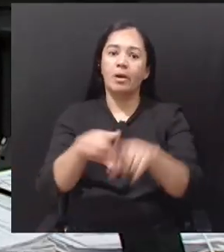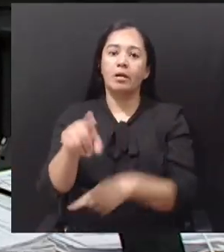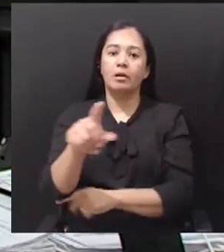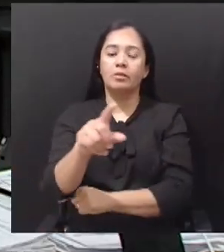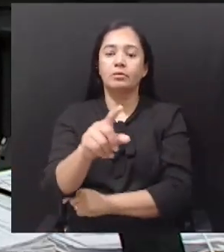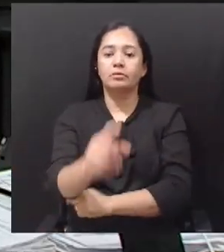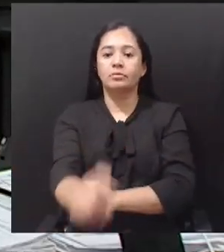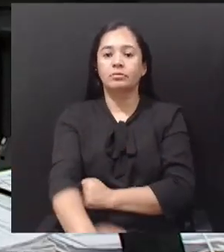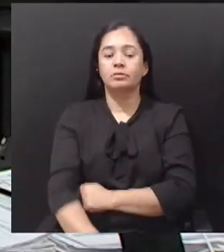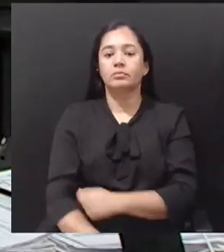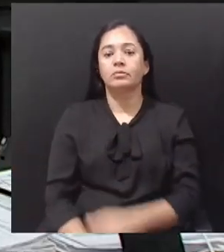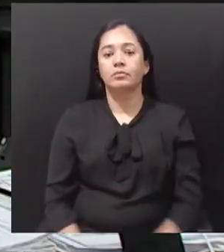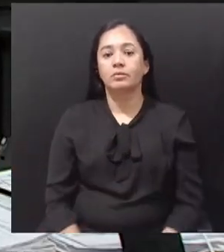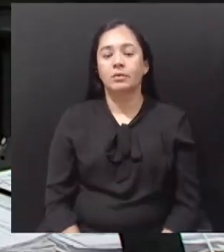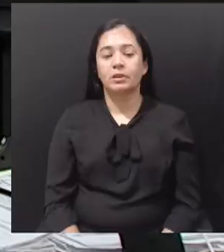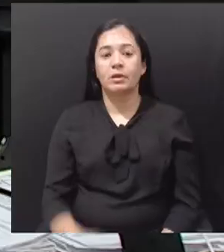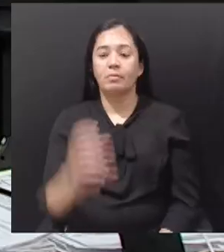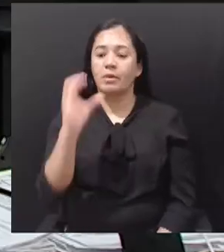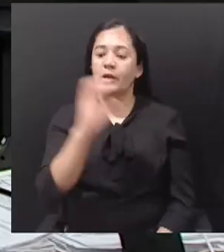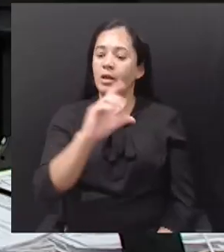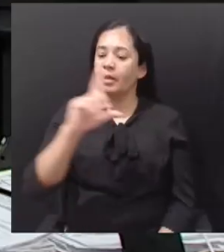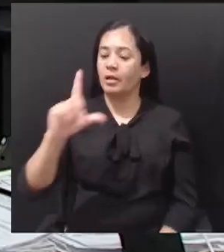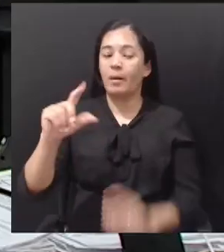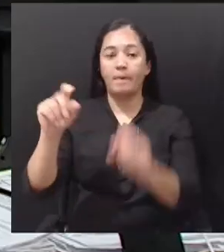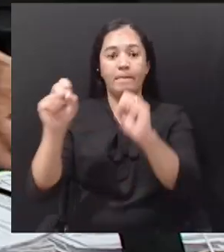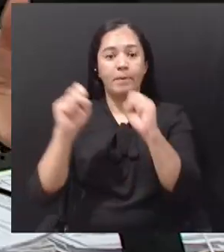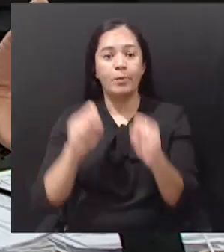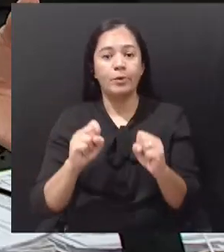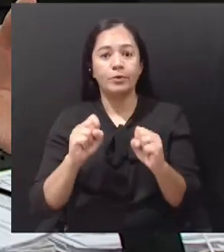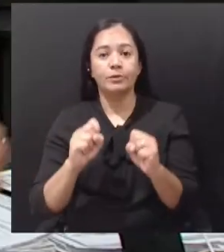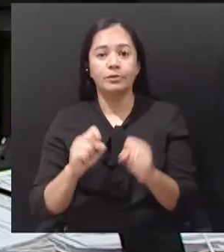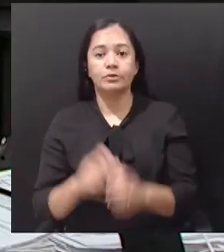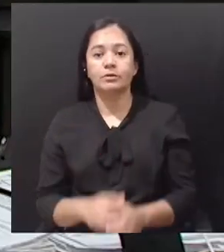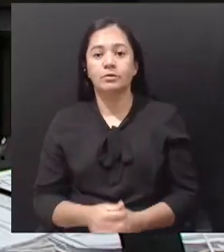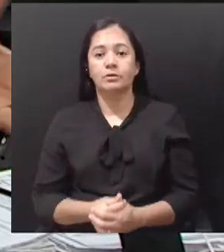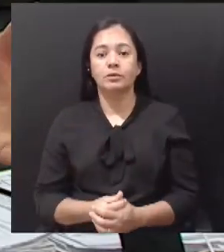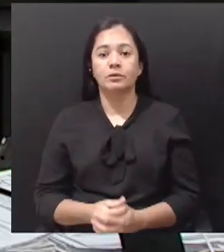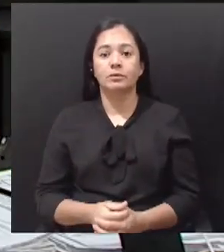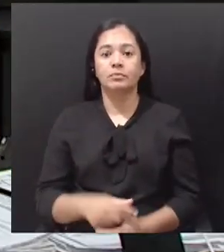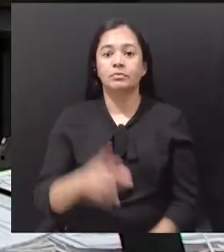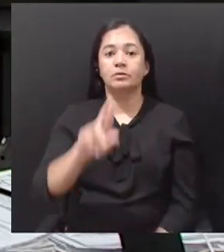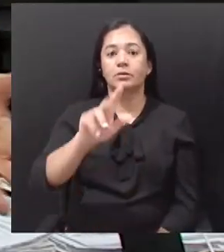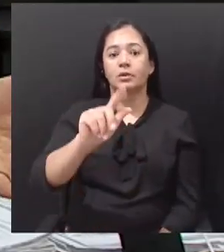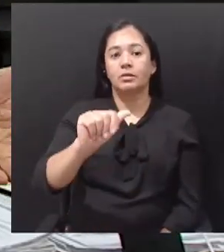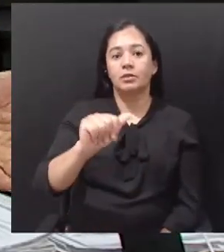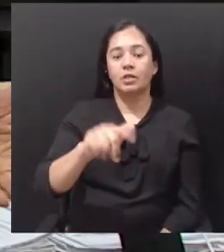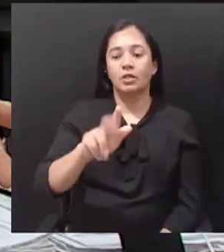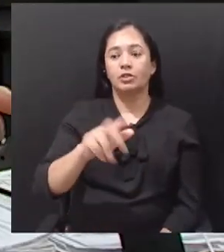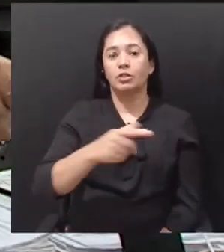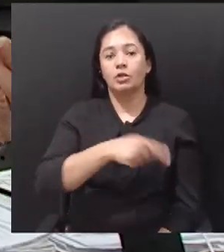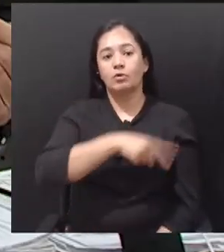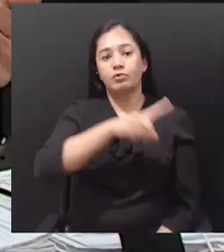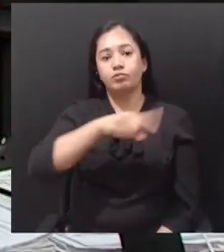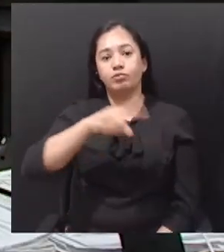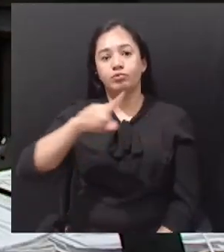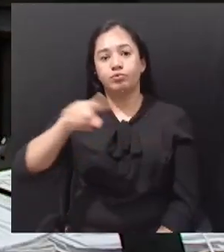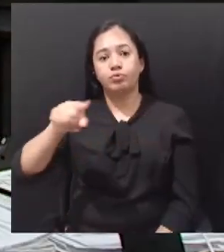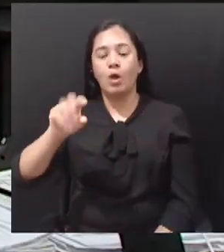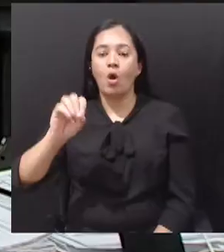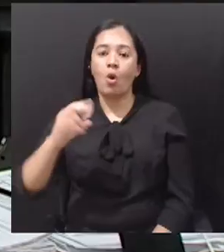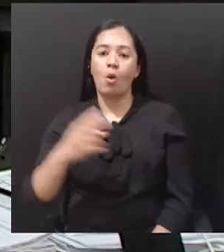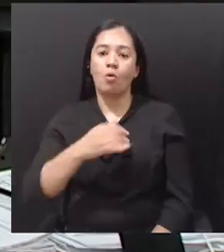é classificada, pode ser classificada pela range de frequências ou de energias. Então a gente